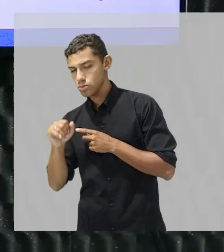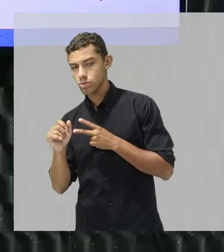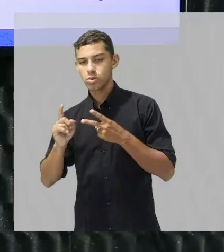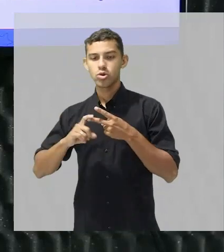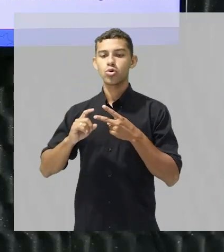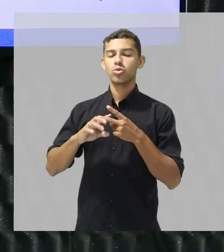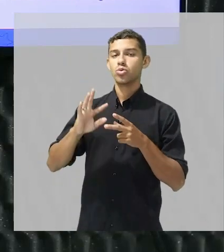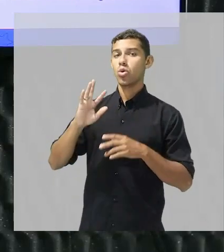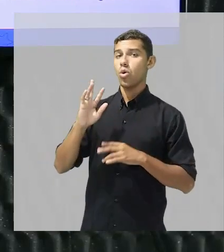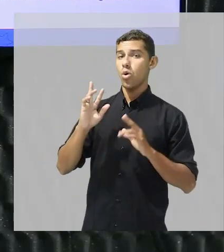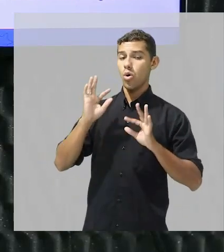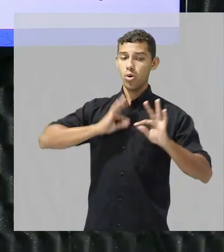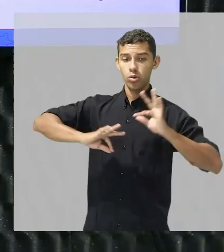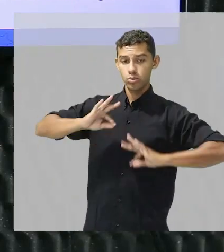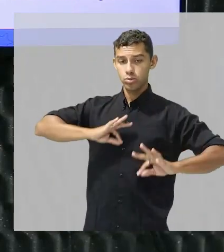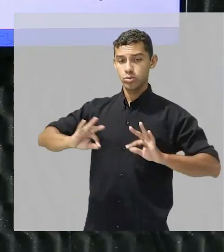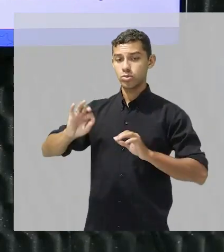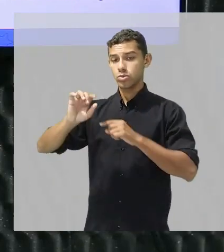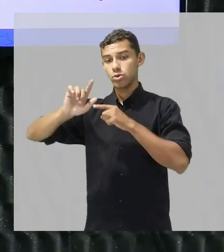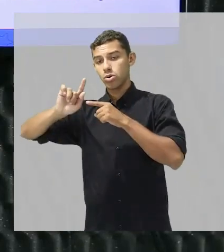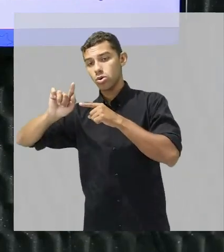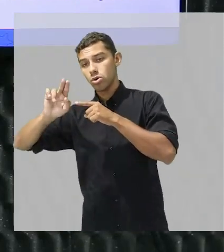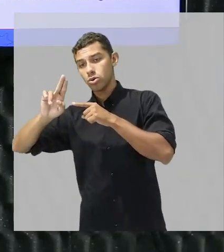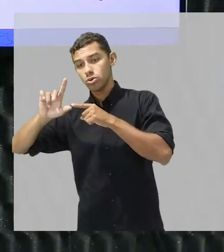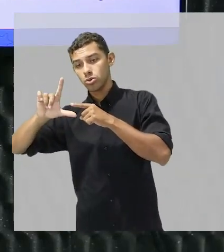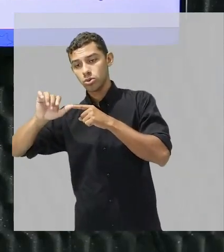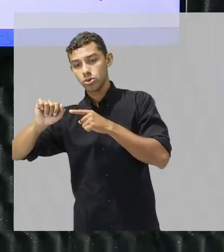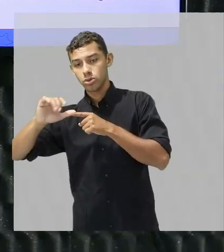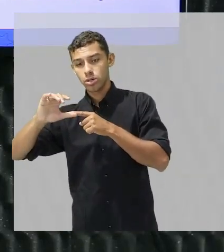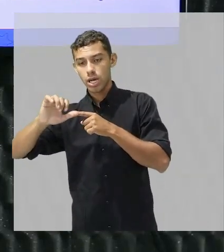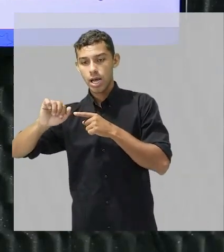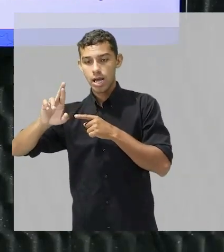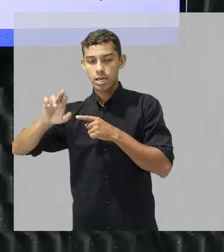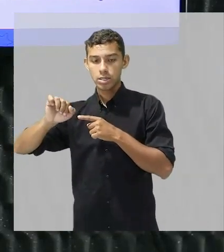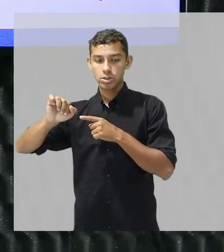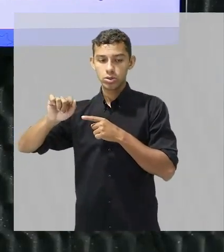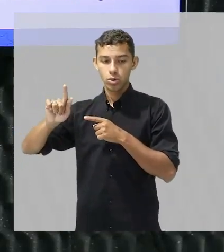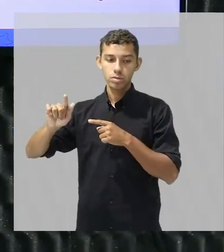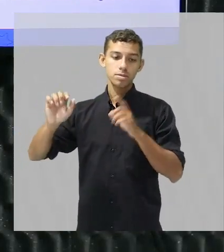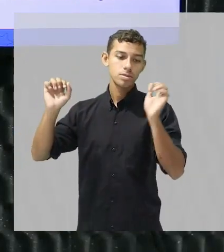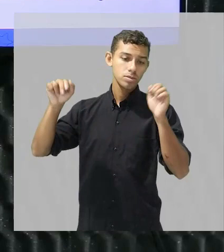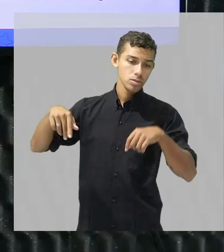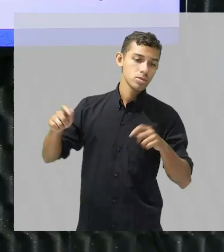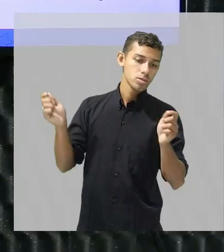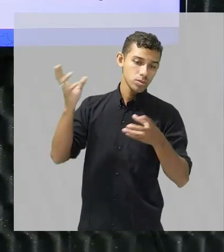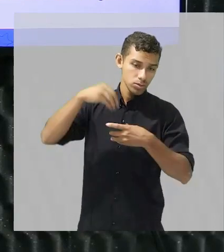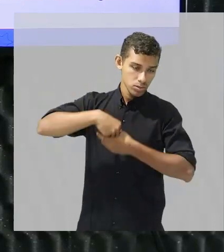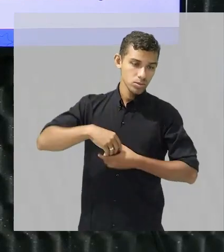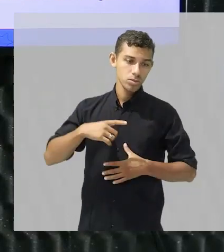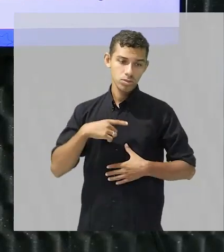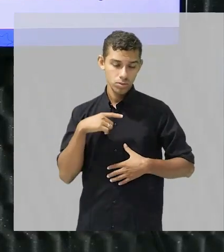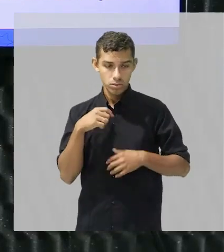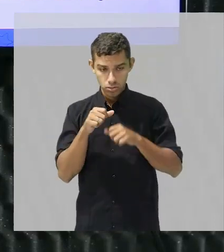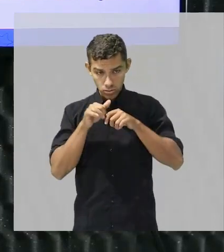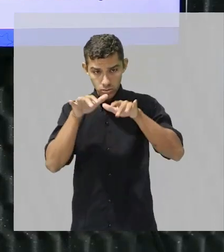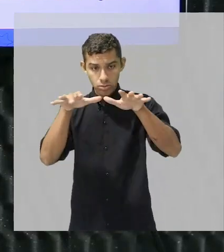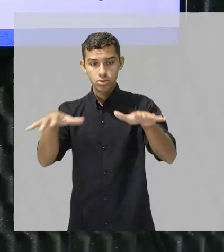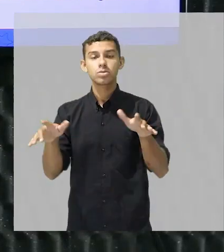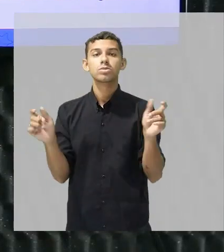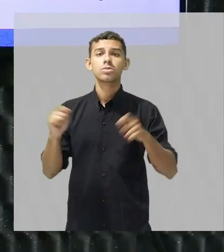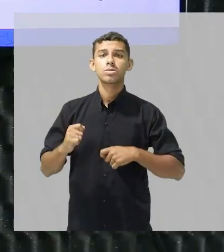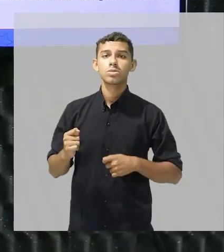glucagon, que tem a ver com o controle da concentração da glicose no nosso sangue. Então, ele libera